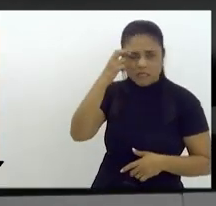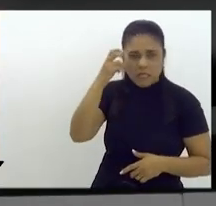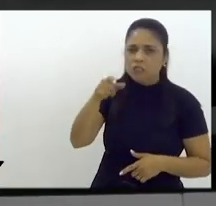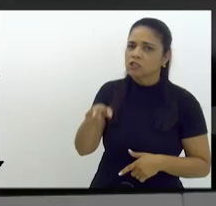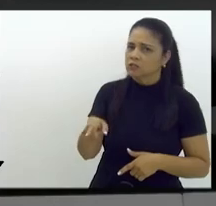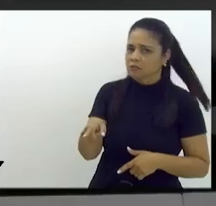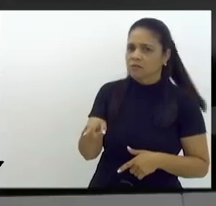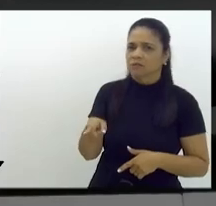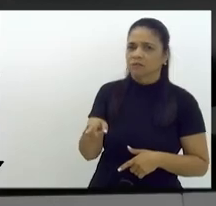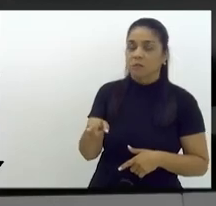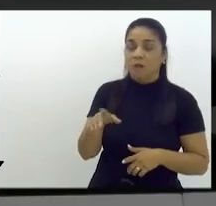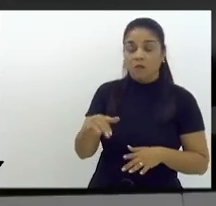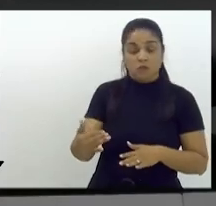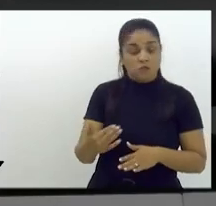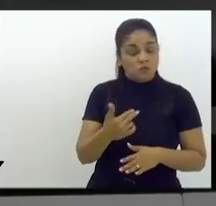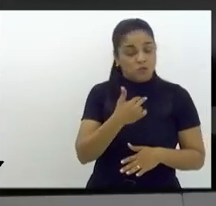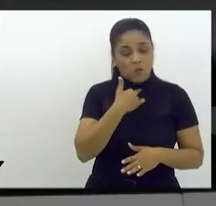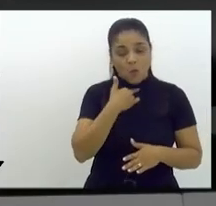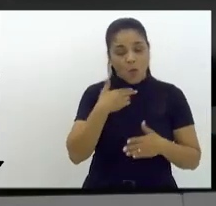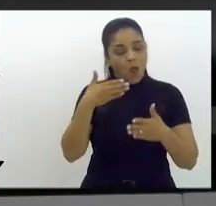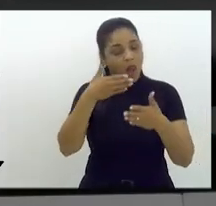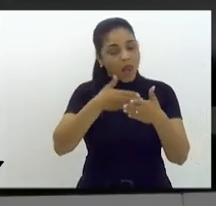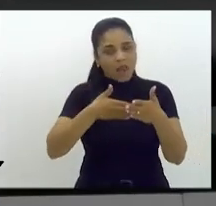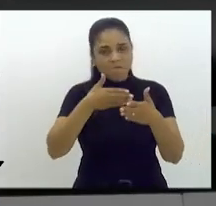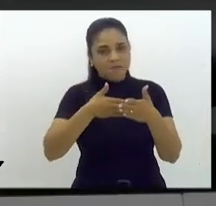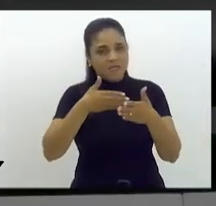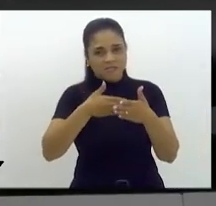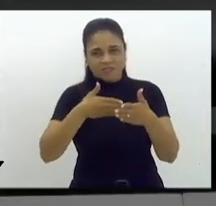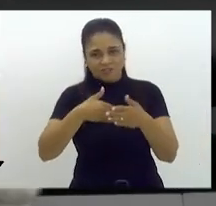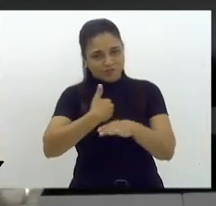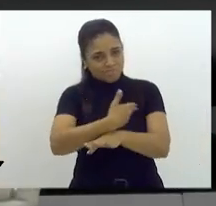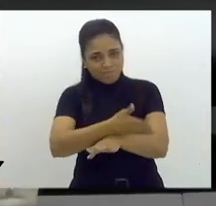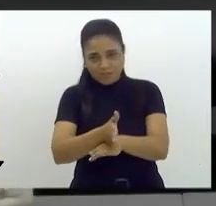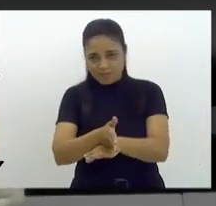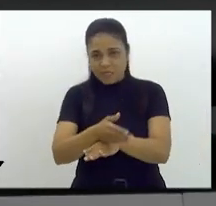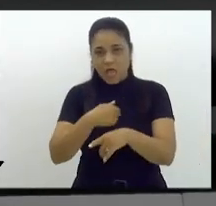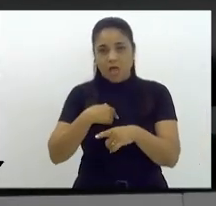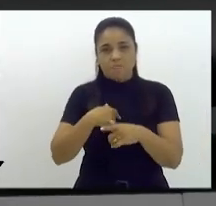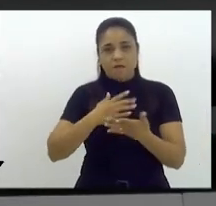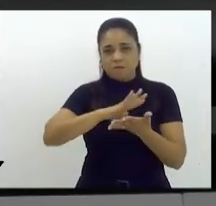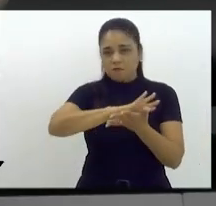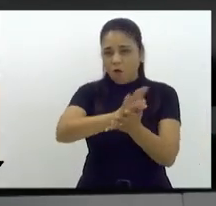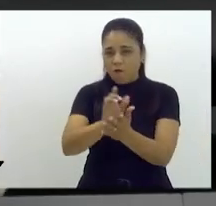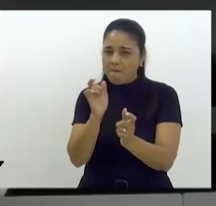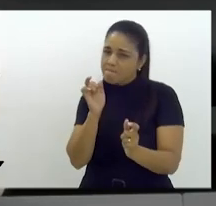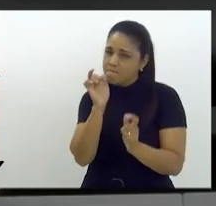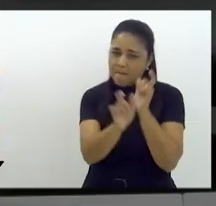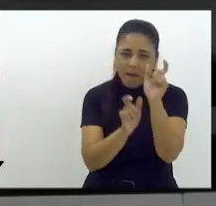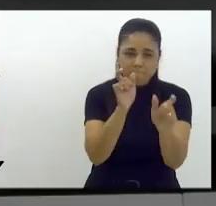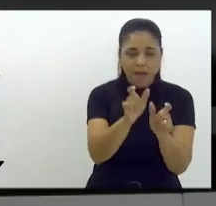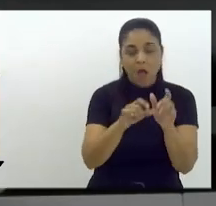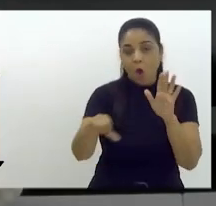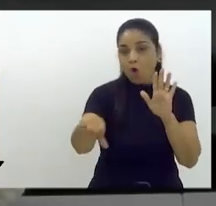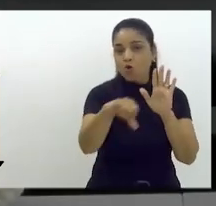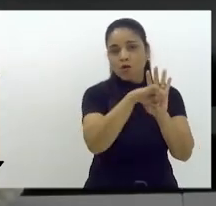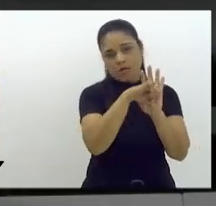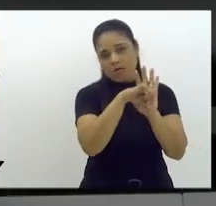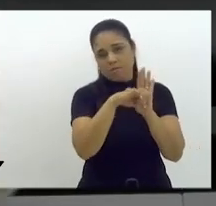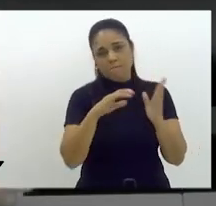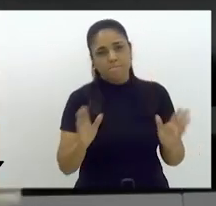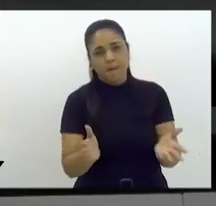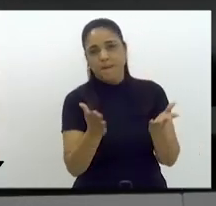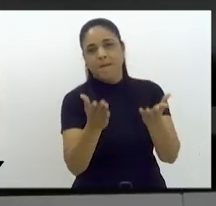você não pode é passar dos limites legais e fazer daquilo uma ofensa uma apologia ao crime ou um estímulo